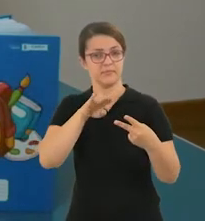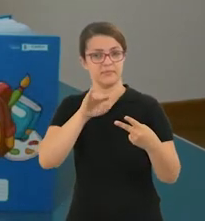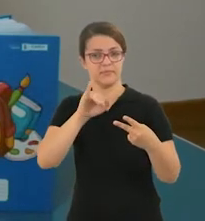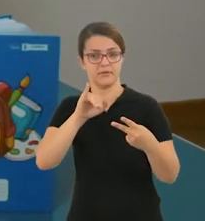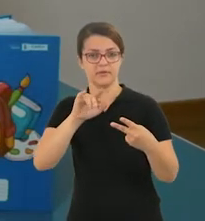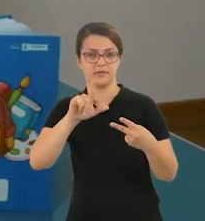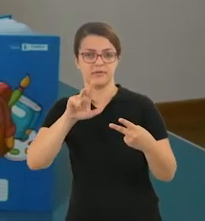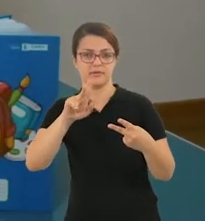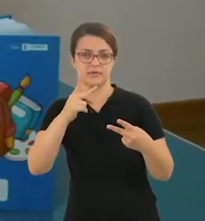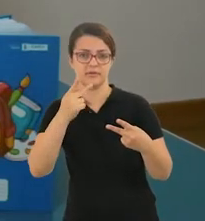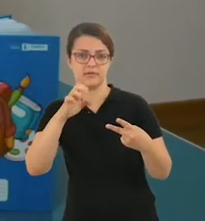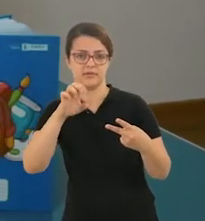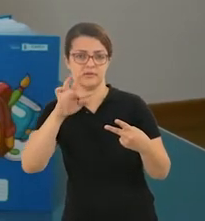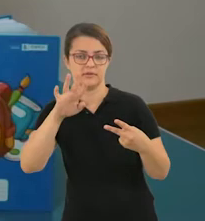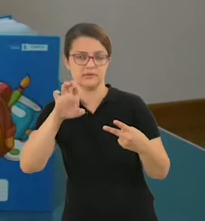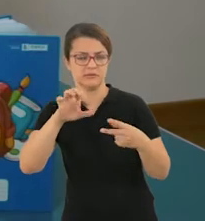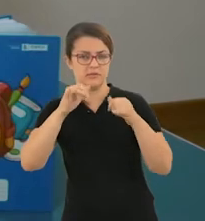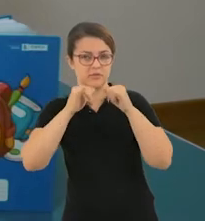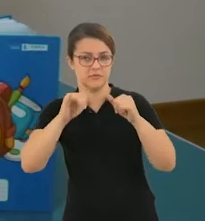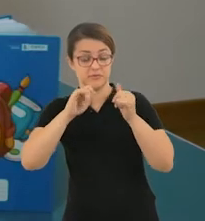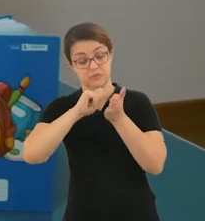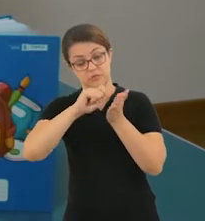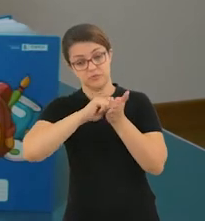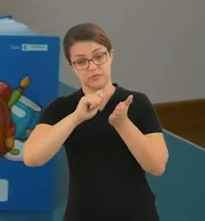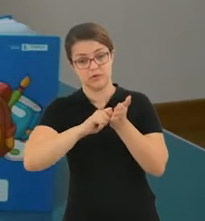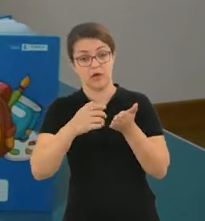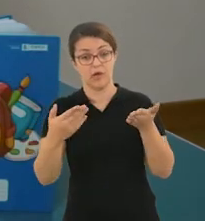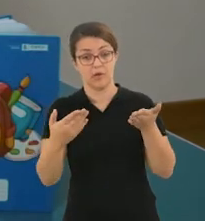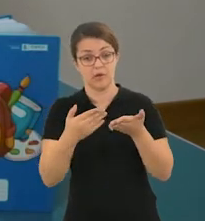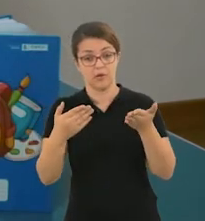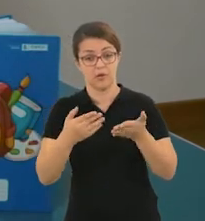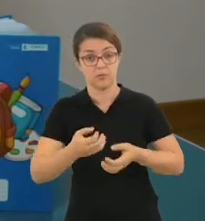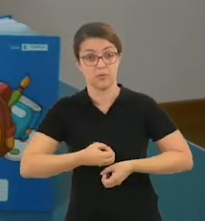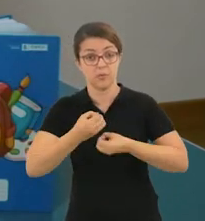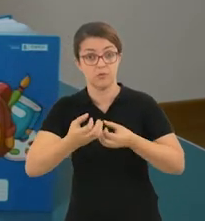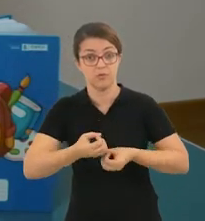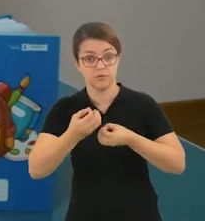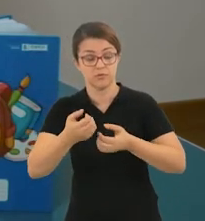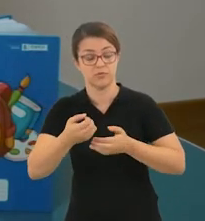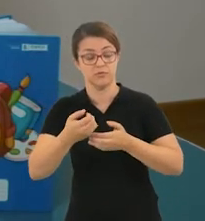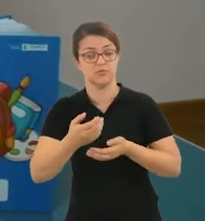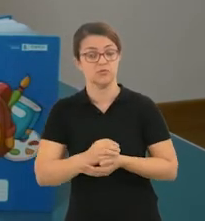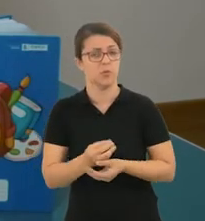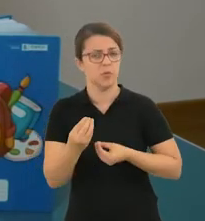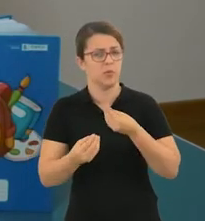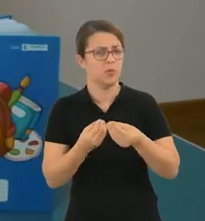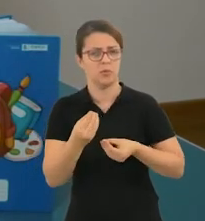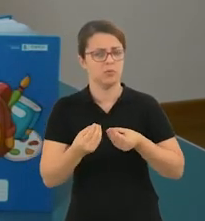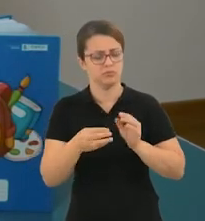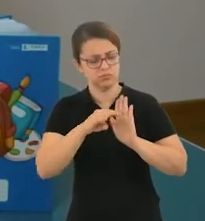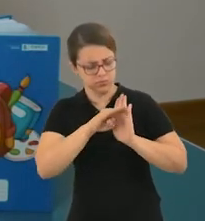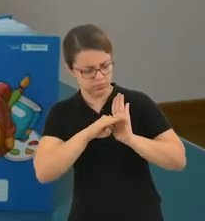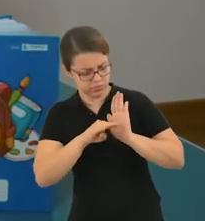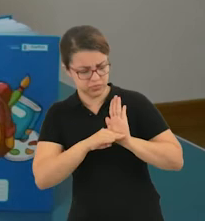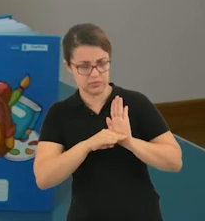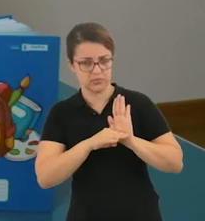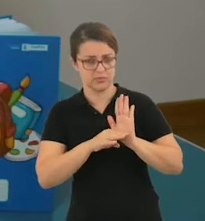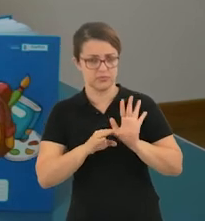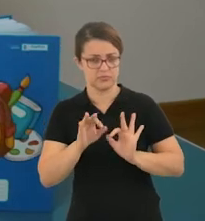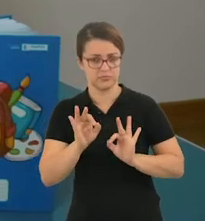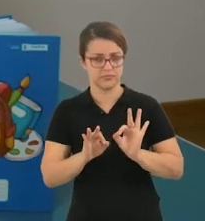bem! Dessa vez, vamos ver o texto informativo. Como ele funciona?